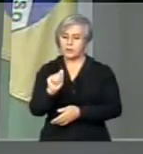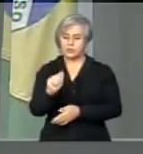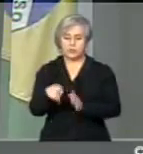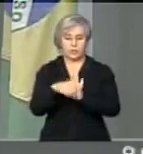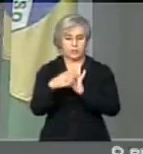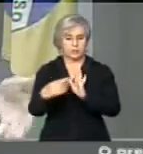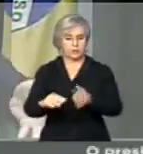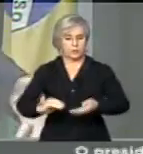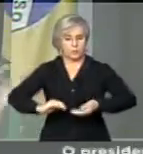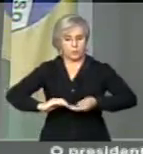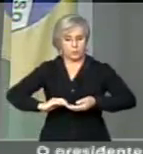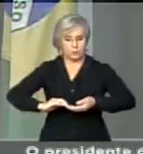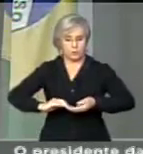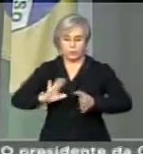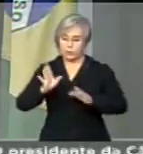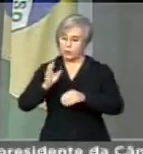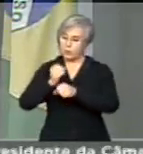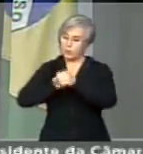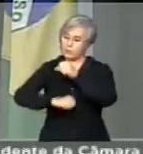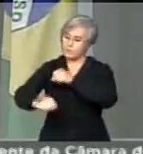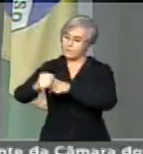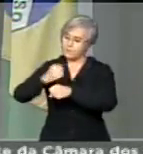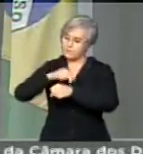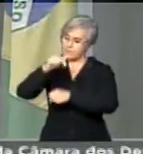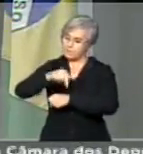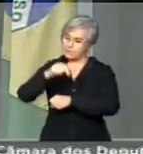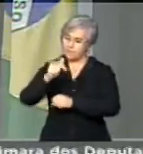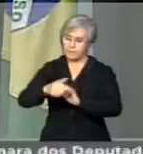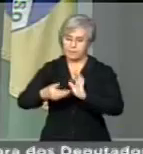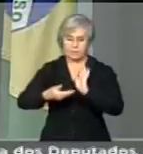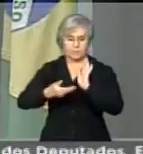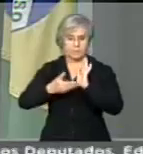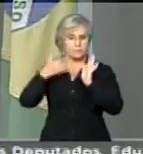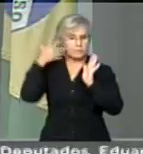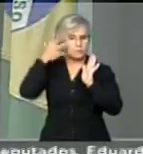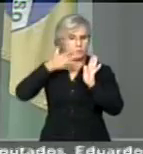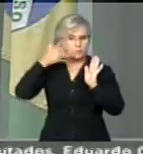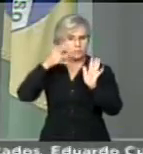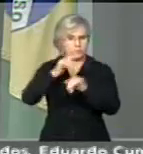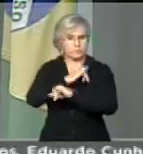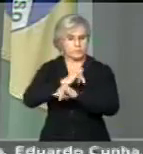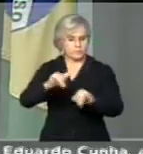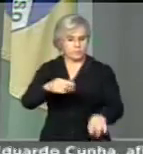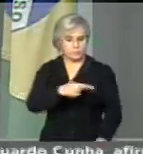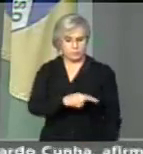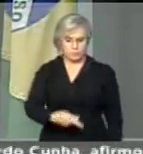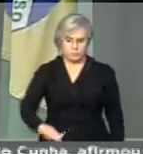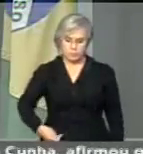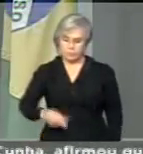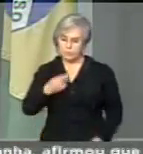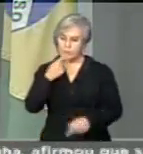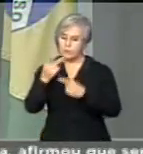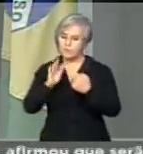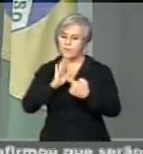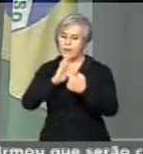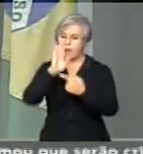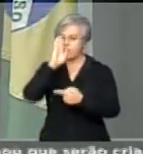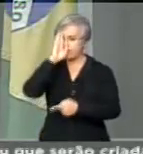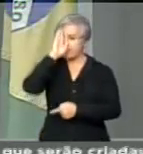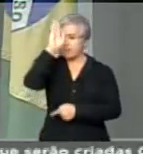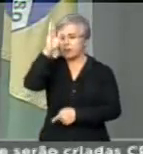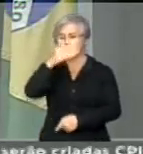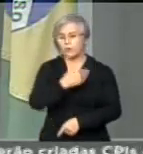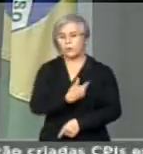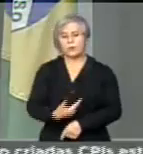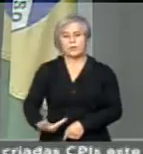atrás, aqui na mensagem presidencial, a presidente Dilma apontava que era prioridade do seu